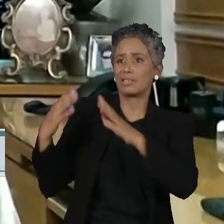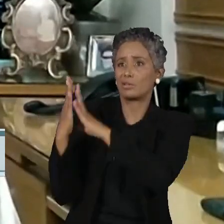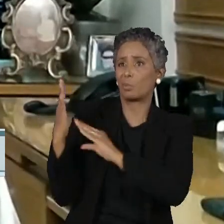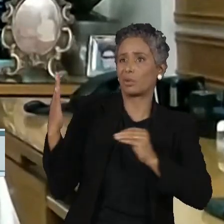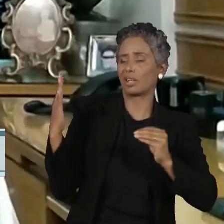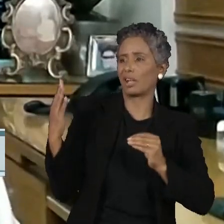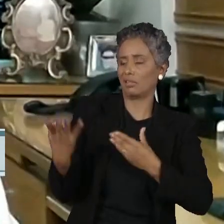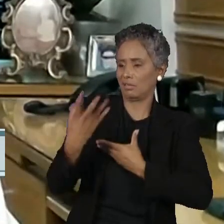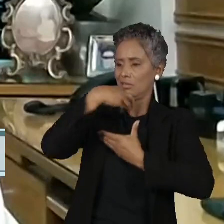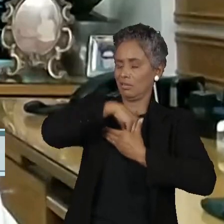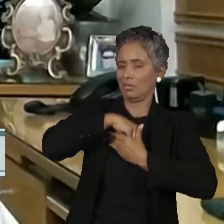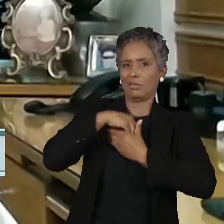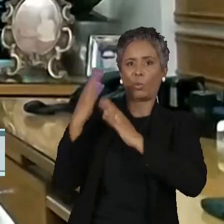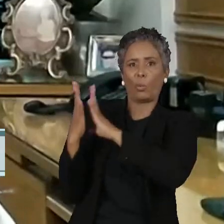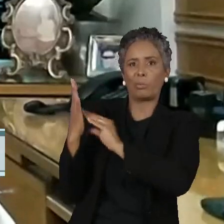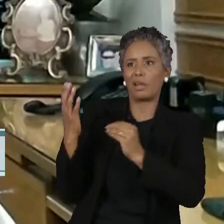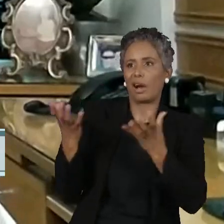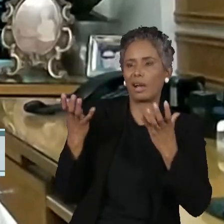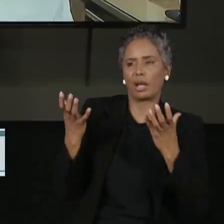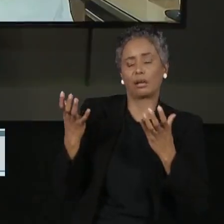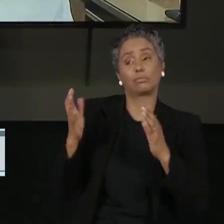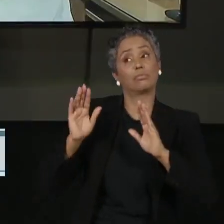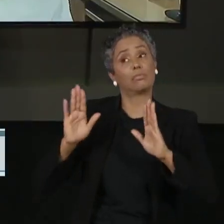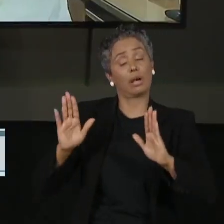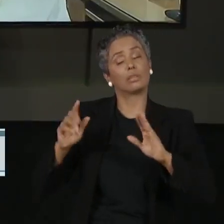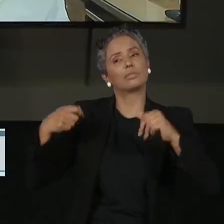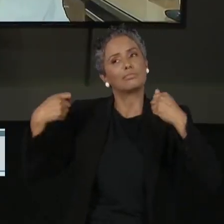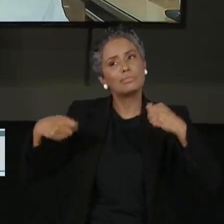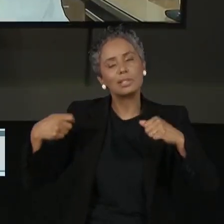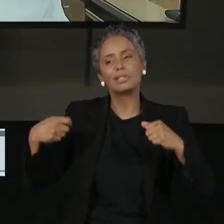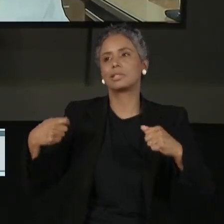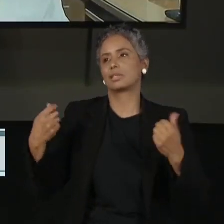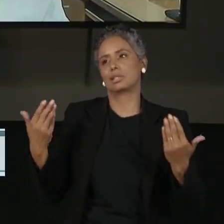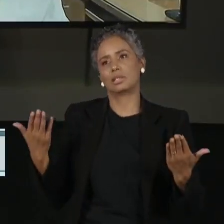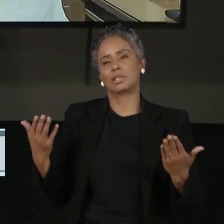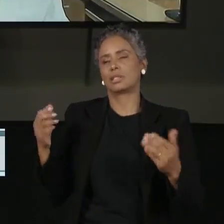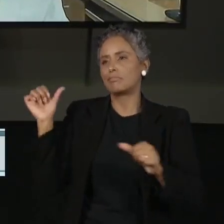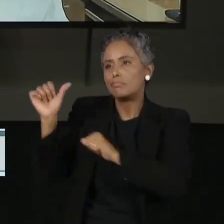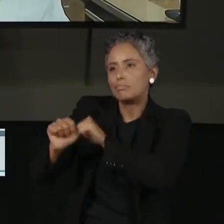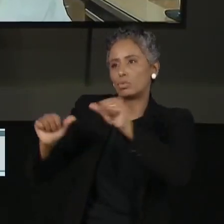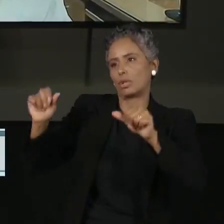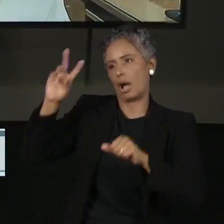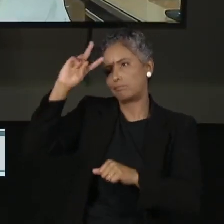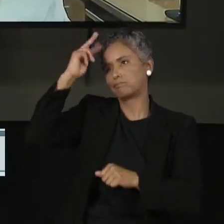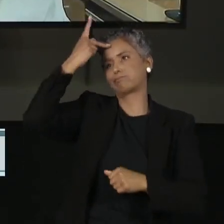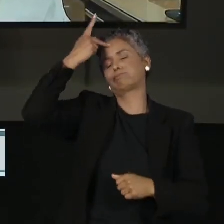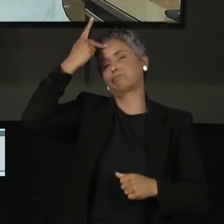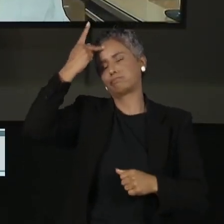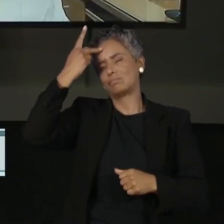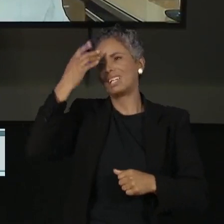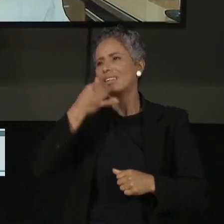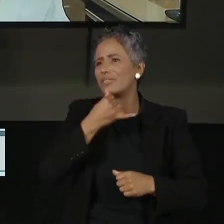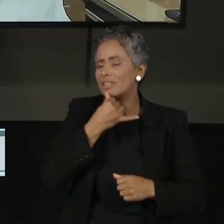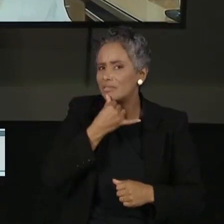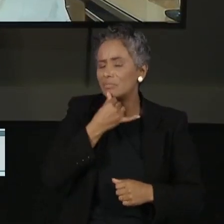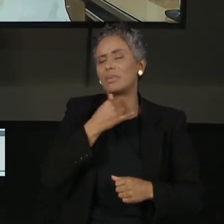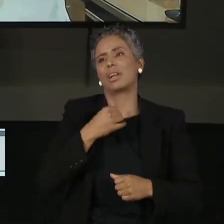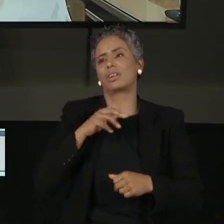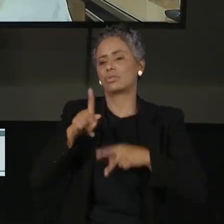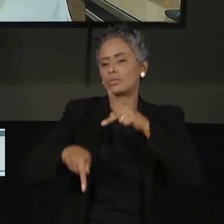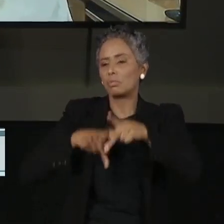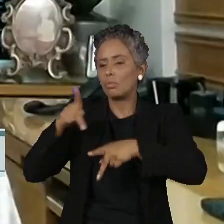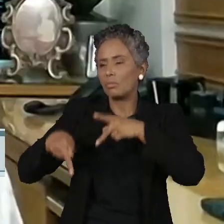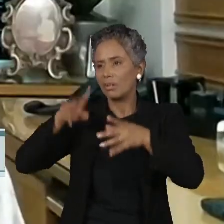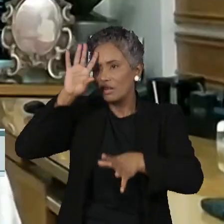vai trazer benefícios para toda a sociedade. Infelizmente, aqui o estudo ele nos mostra, né, que a população entende